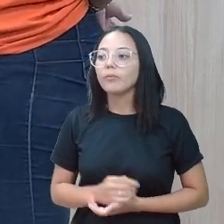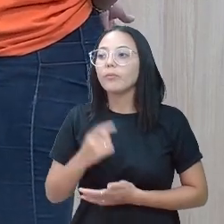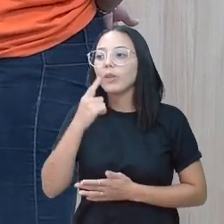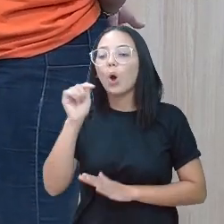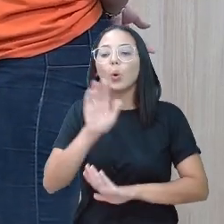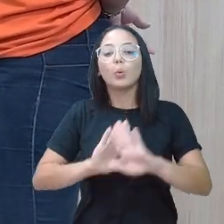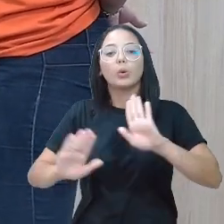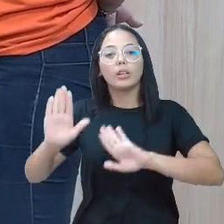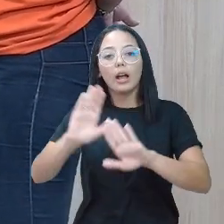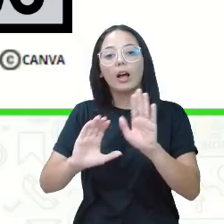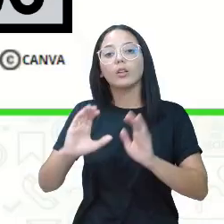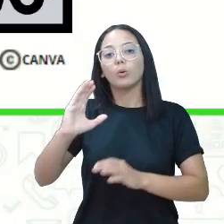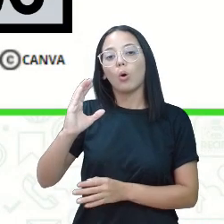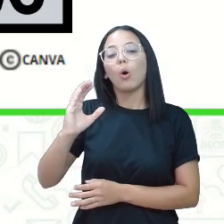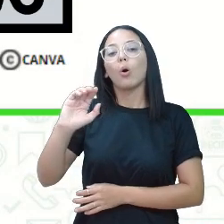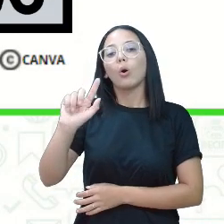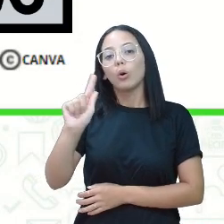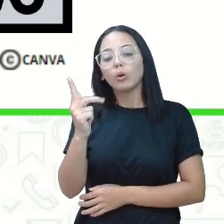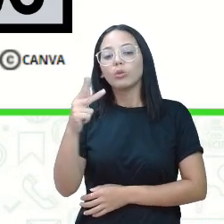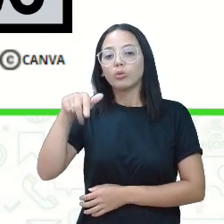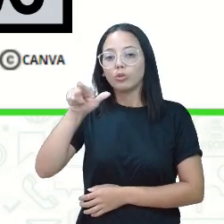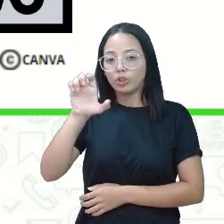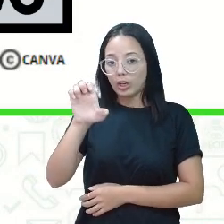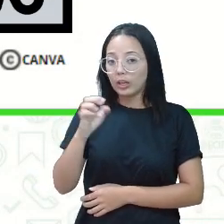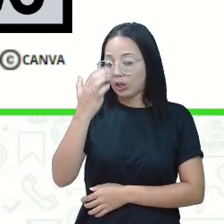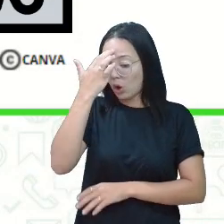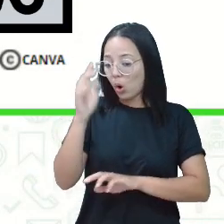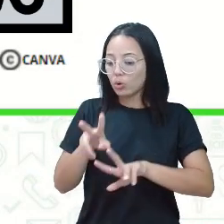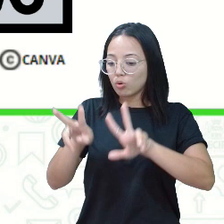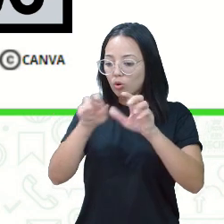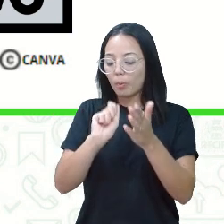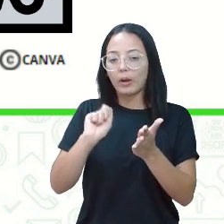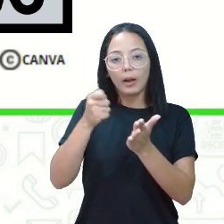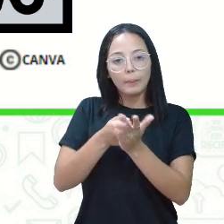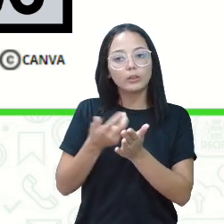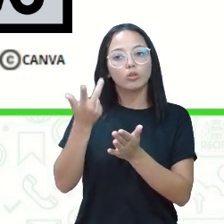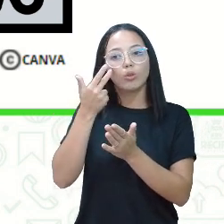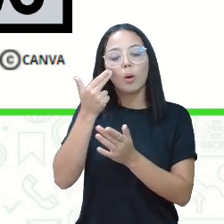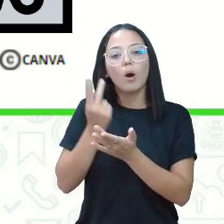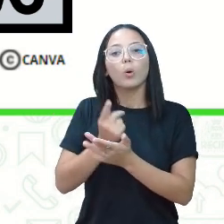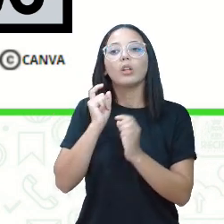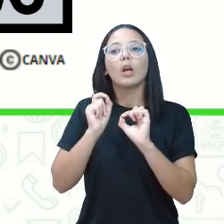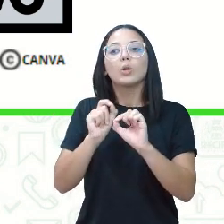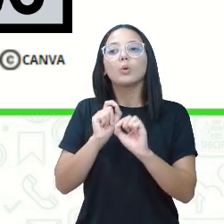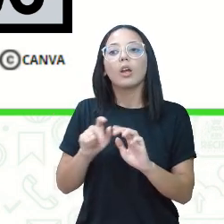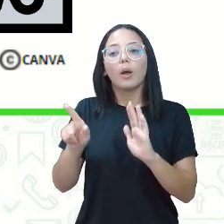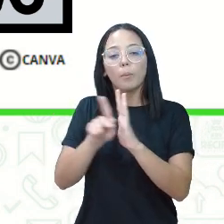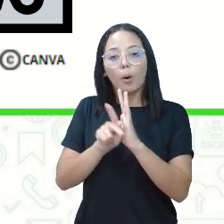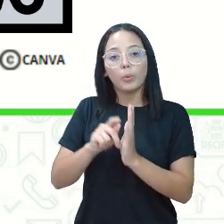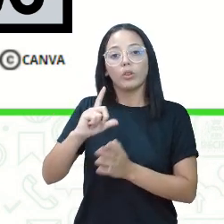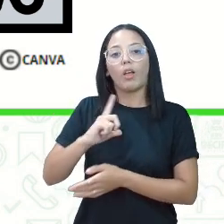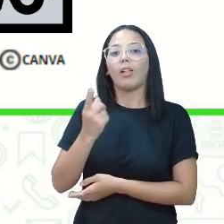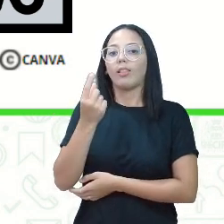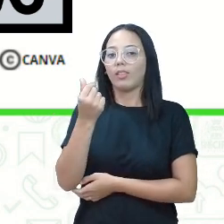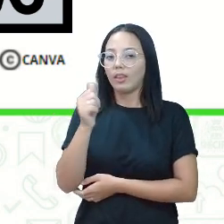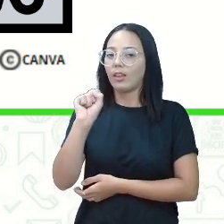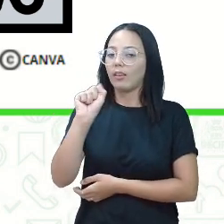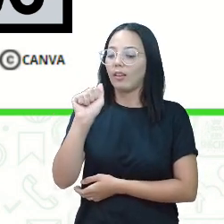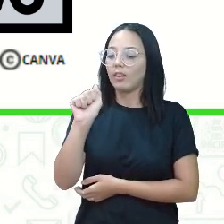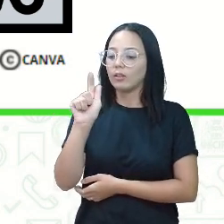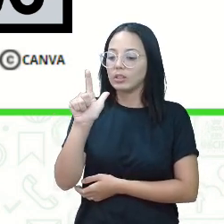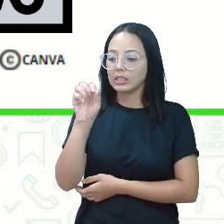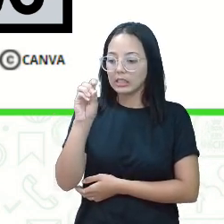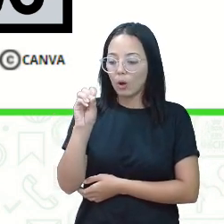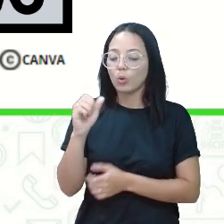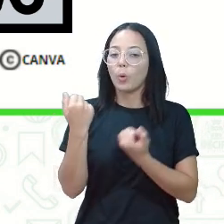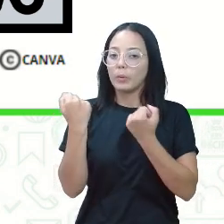Cuidados com o cheque. Em relação ao pagamento de um cheque comum, ele acontece quando há saldo, foi o que eu acabei de falar com vocês.